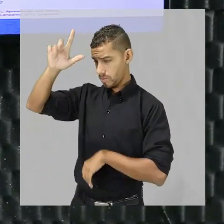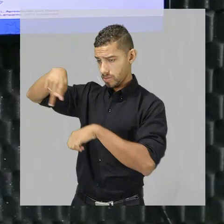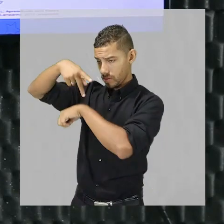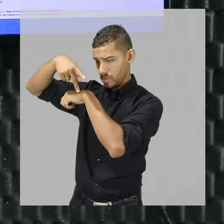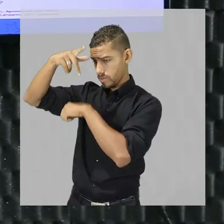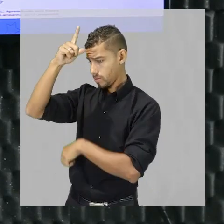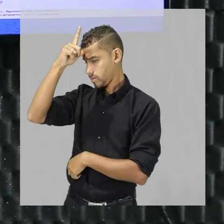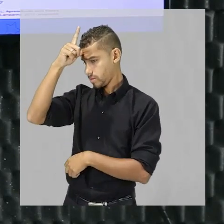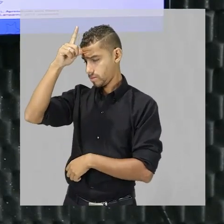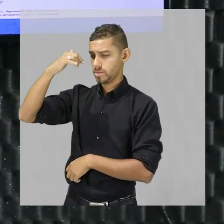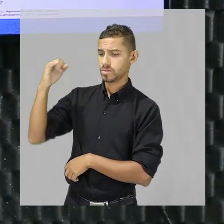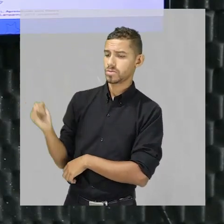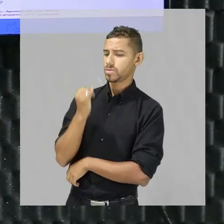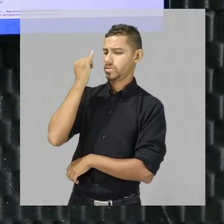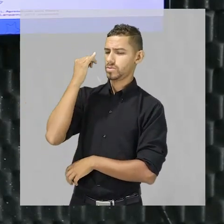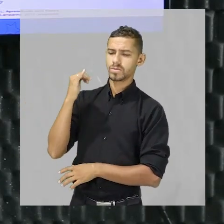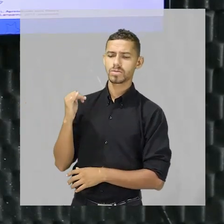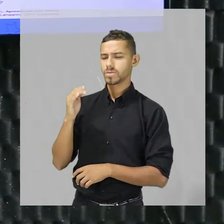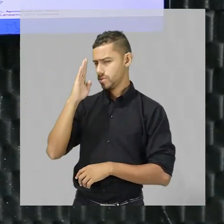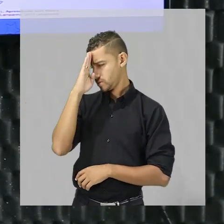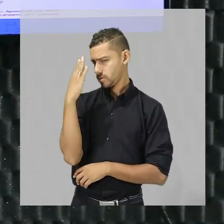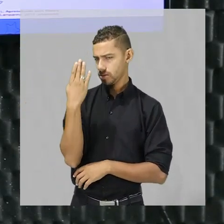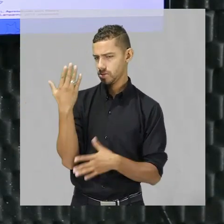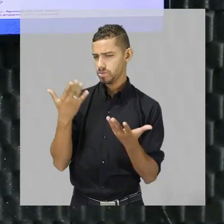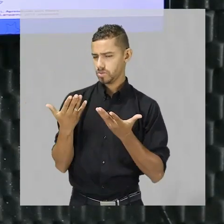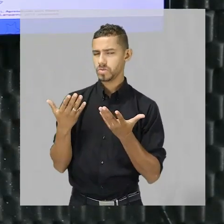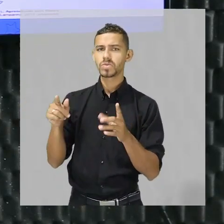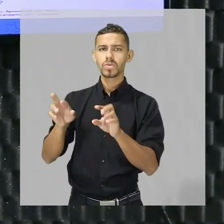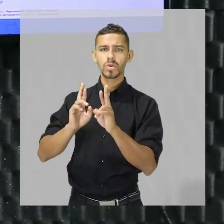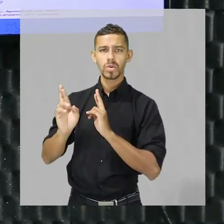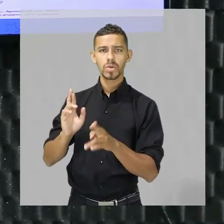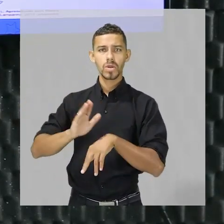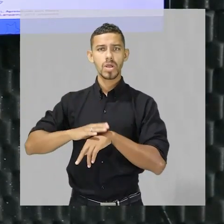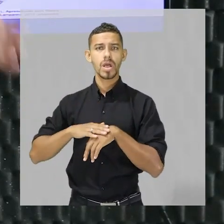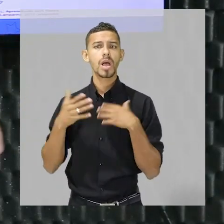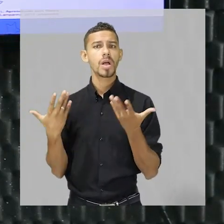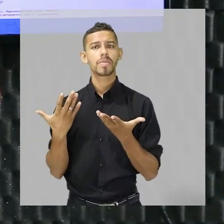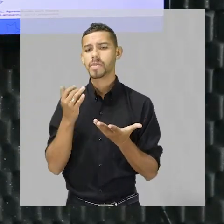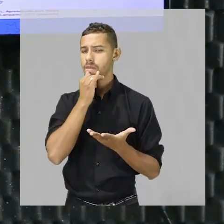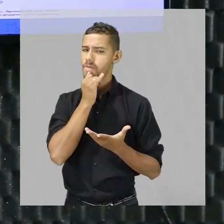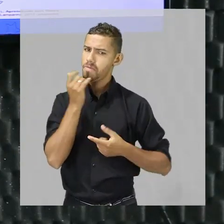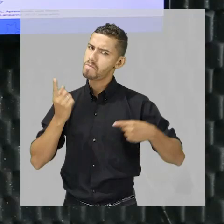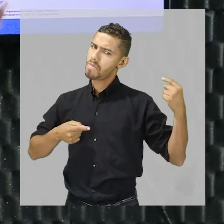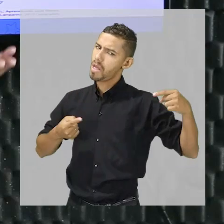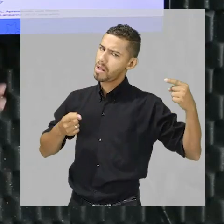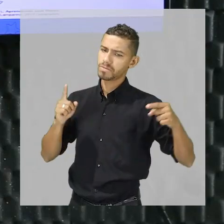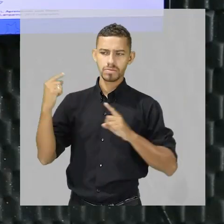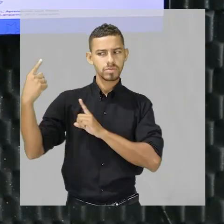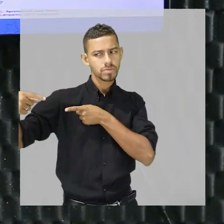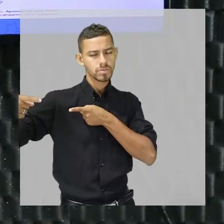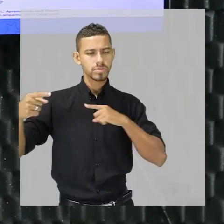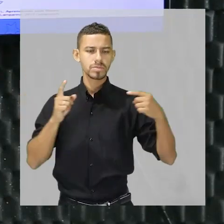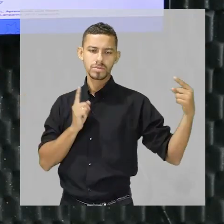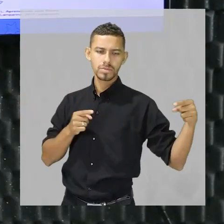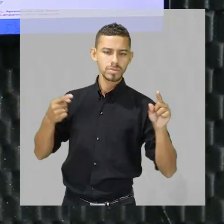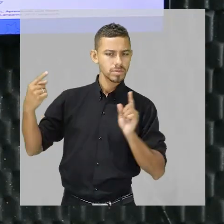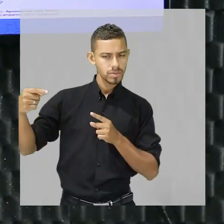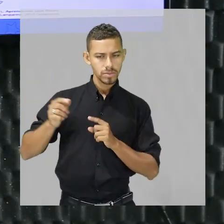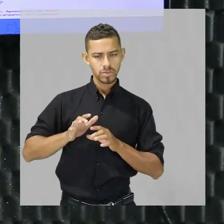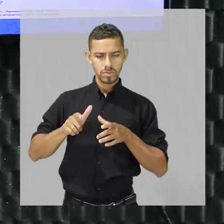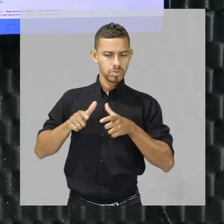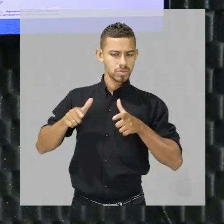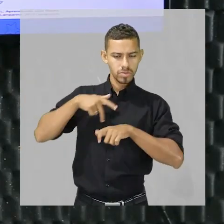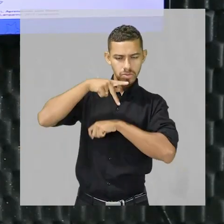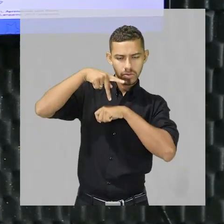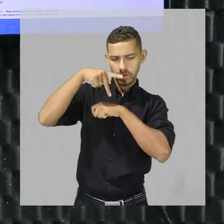elemento chave dessa reorganização. Por quê? Porque ela era vista como uma grande inimiga, né, das duas grandes guerras, né, e a partir desse